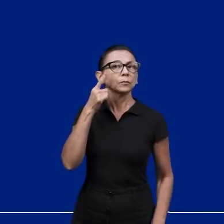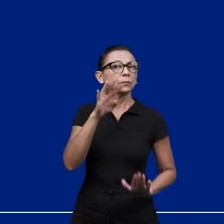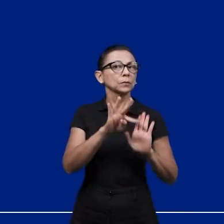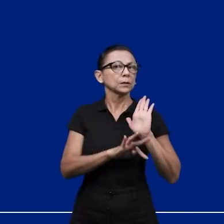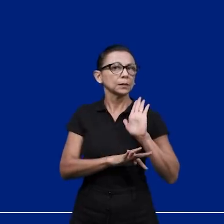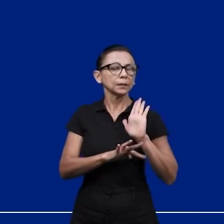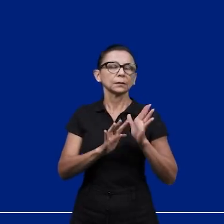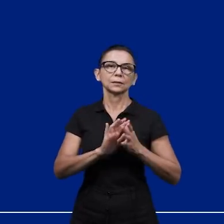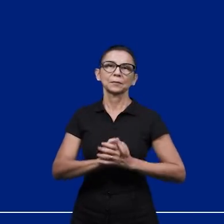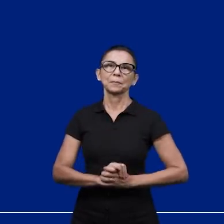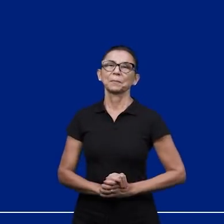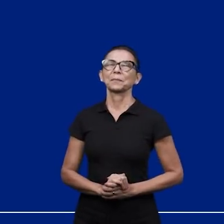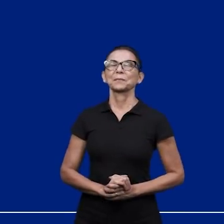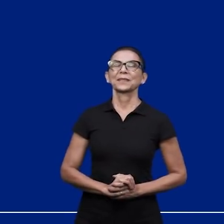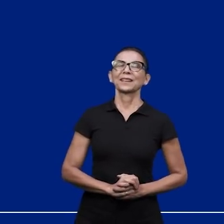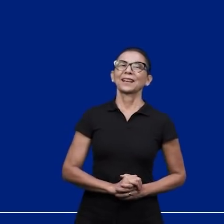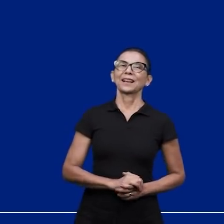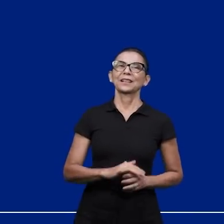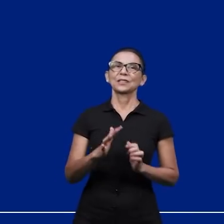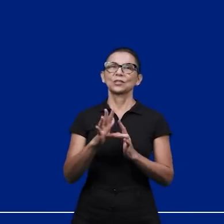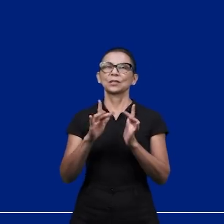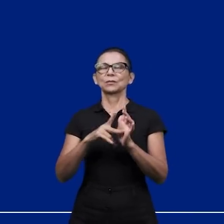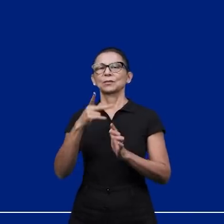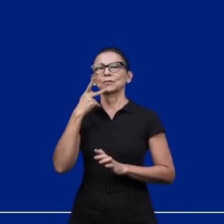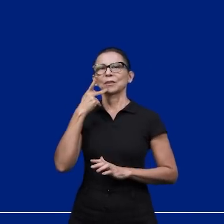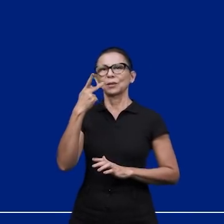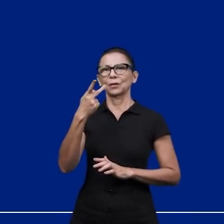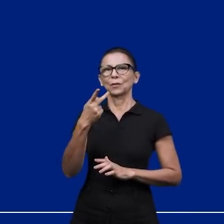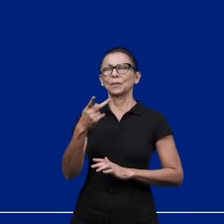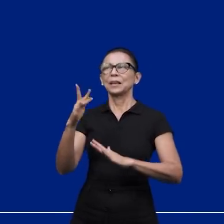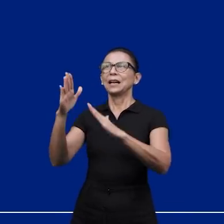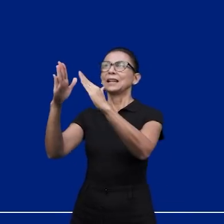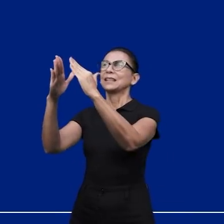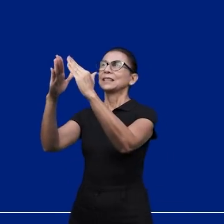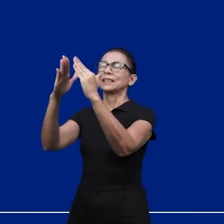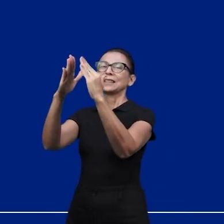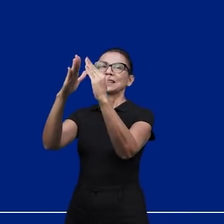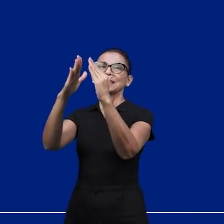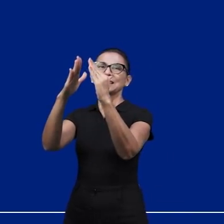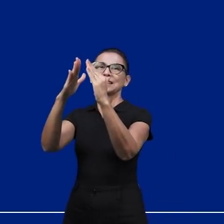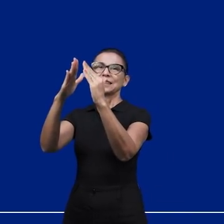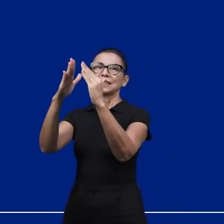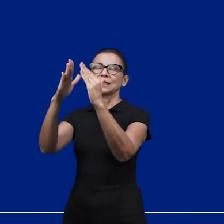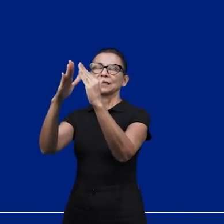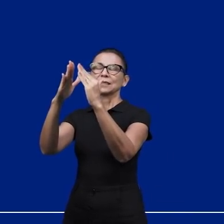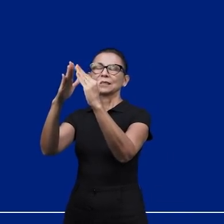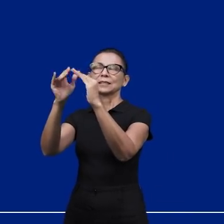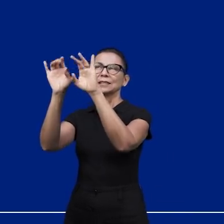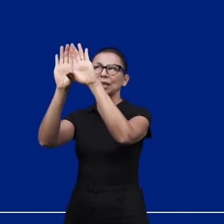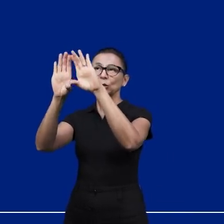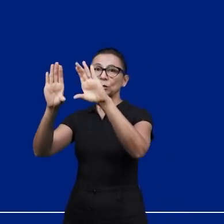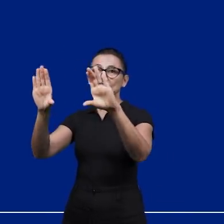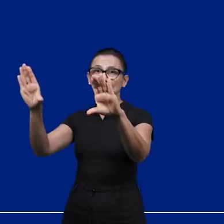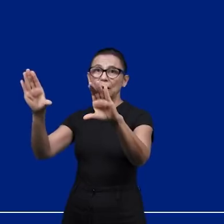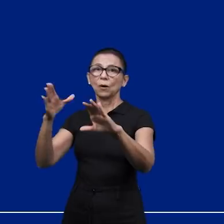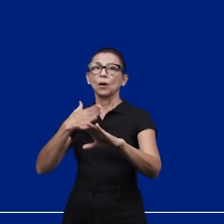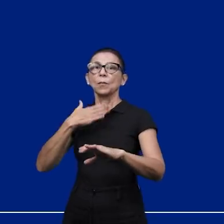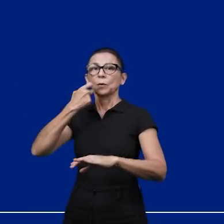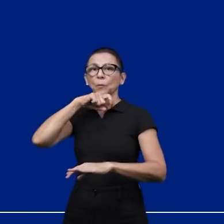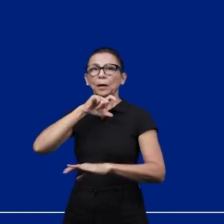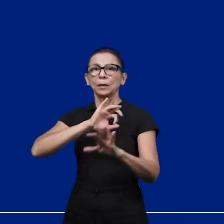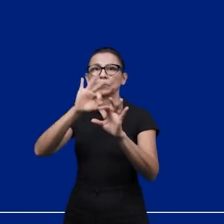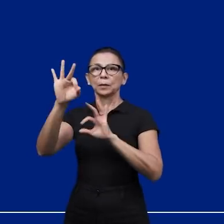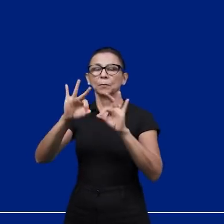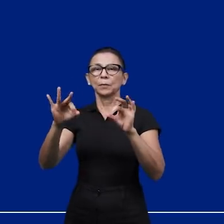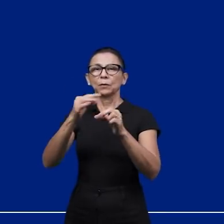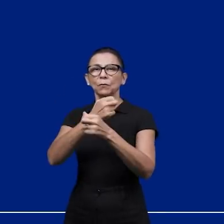diz o seguinte: na casa de meu pai, isso disse Jesus, né? Há muitas moradas. Se não fosse assim, eu vos teria